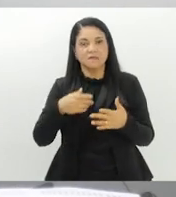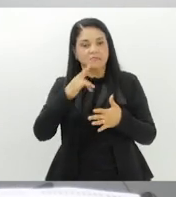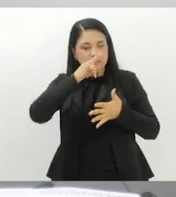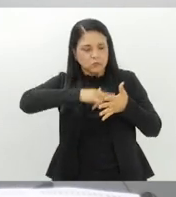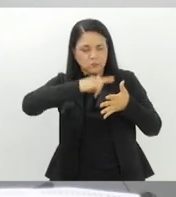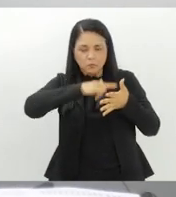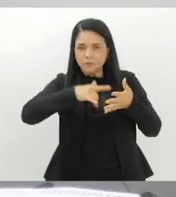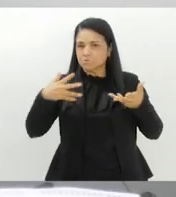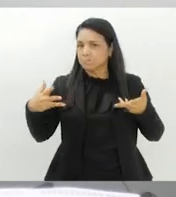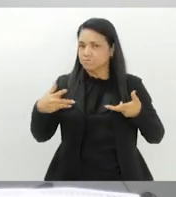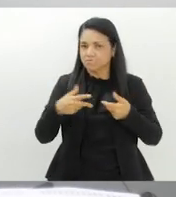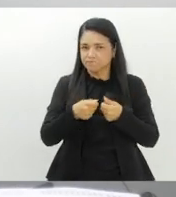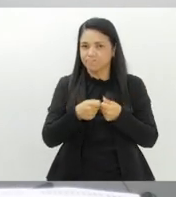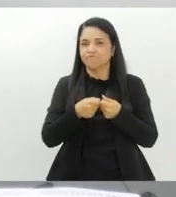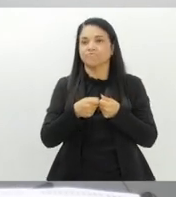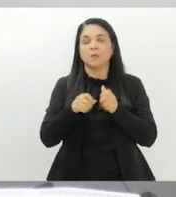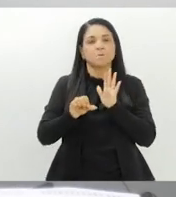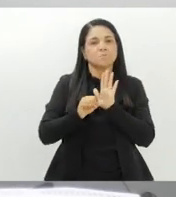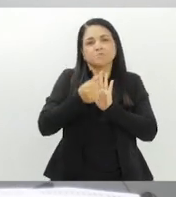pela primeira vez